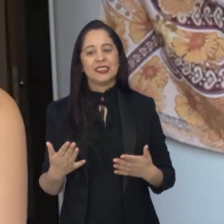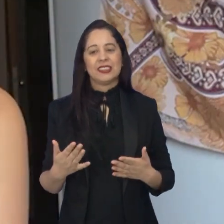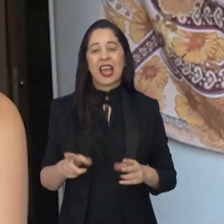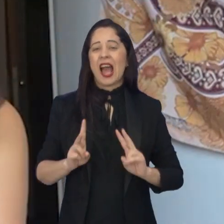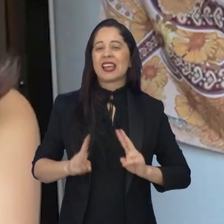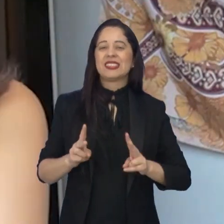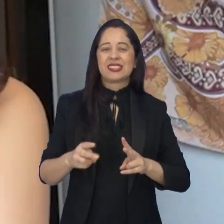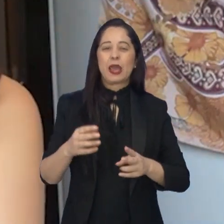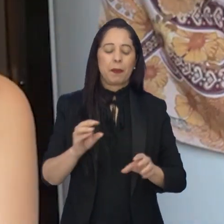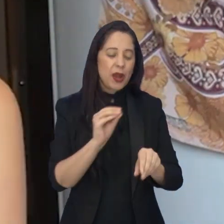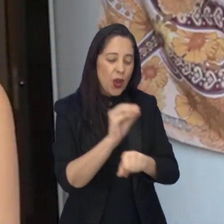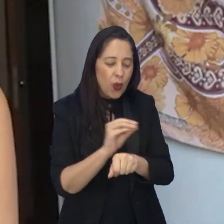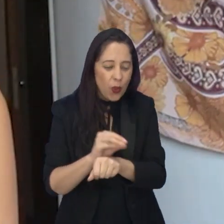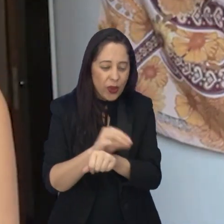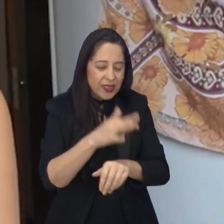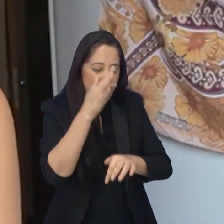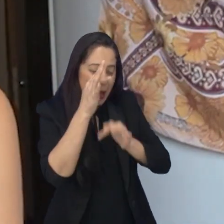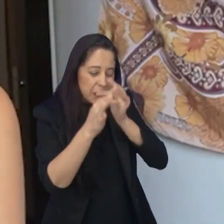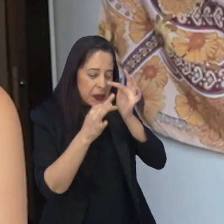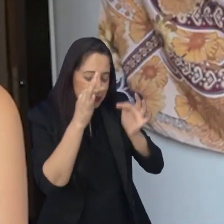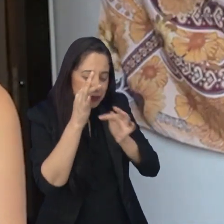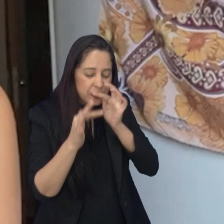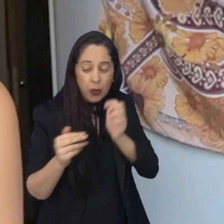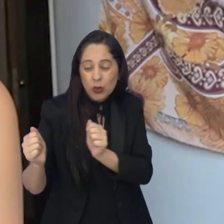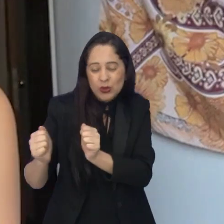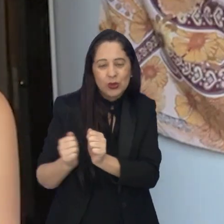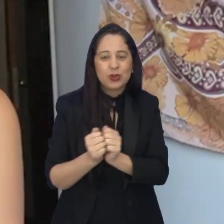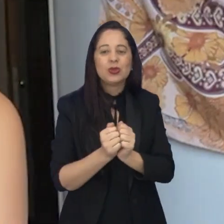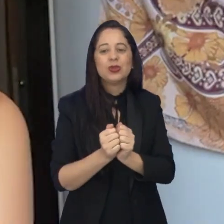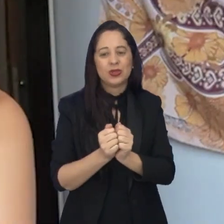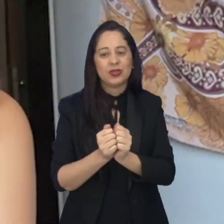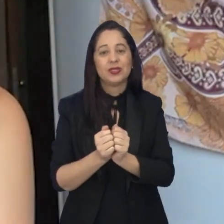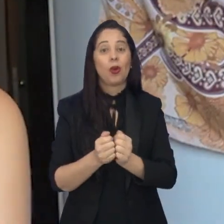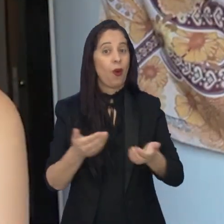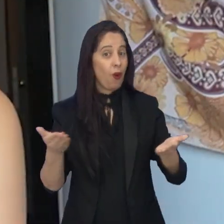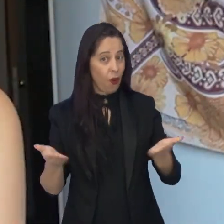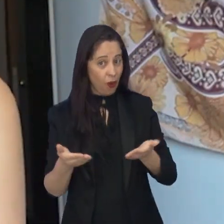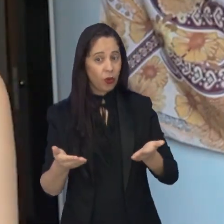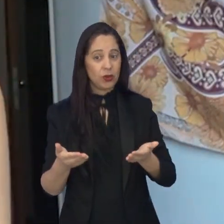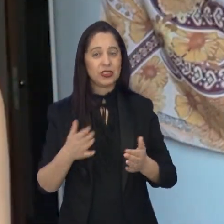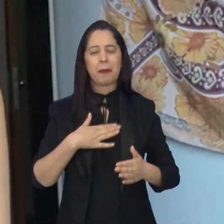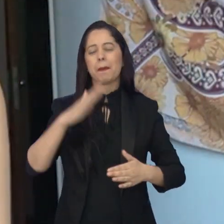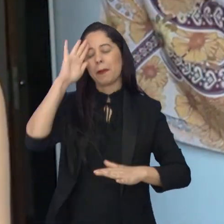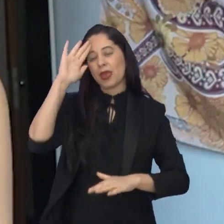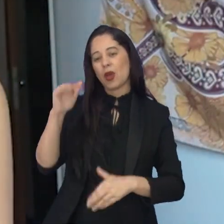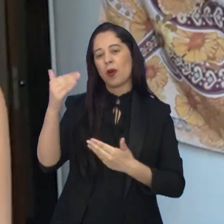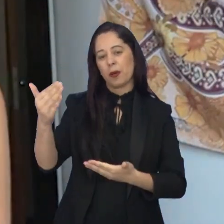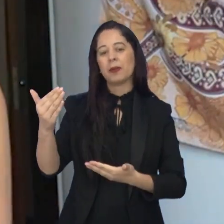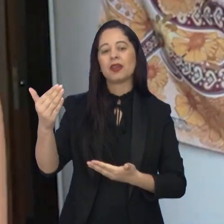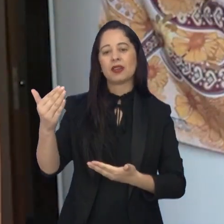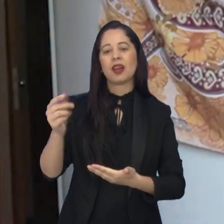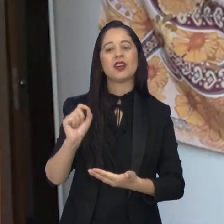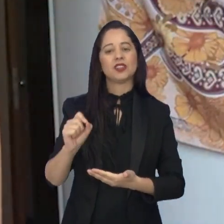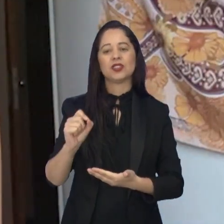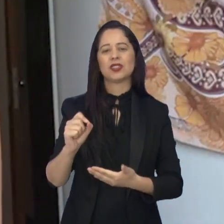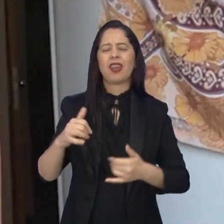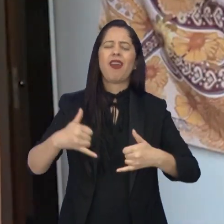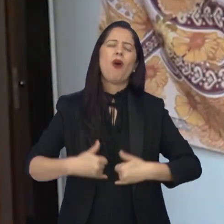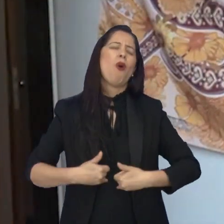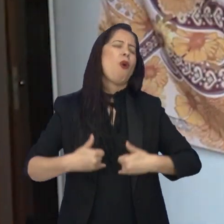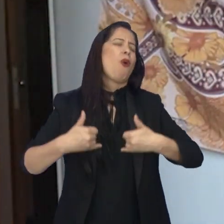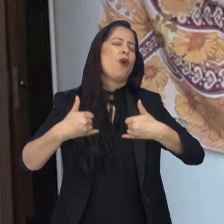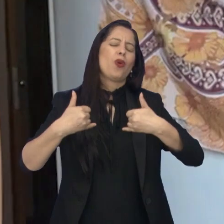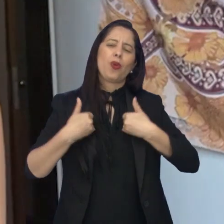na planta até andar no seu porta-malas aberto. Por isso, hoje, a minha homenagem vai para o meu nono. Eu morro de orgulho de